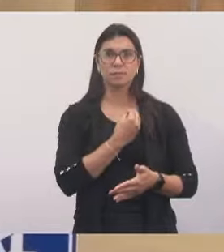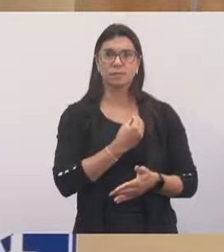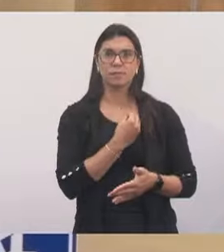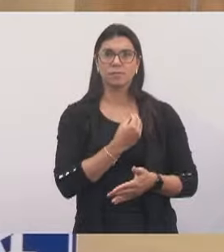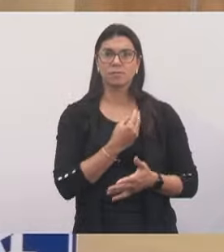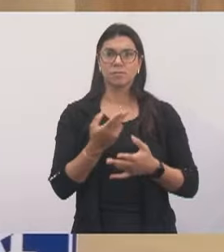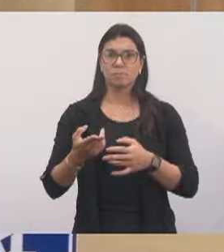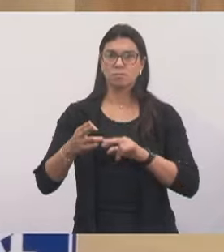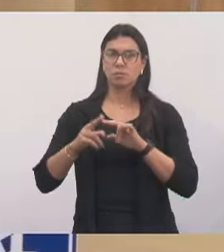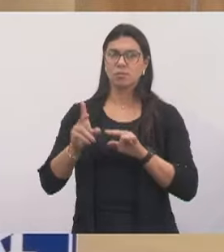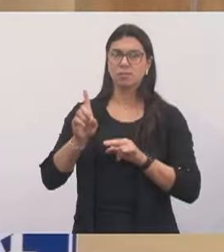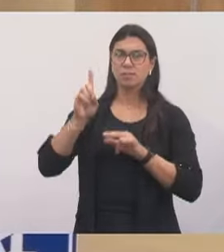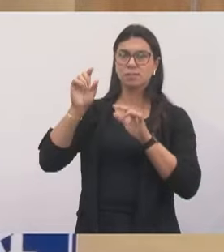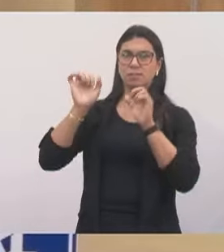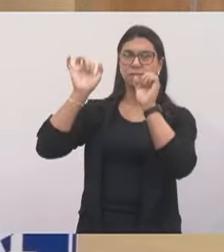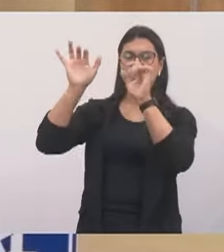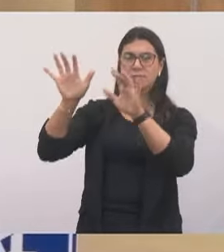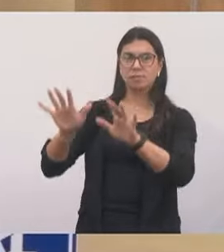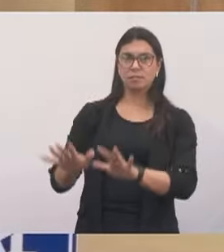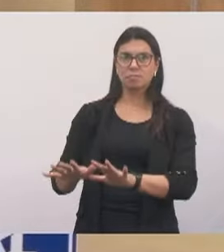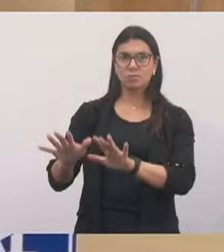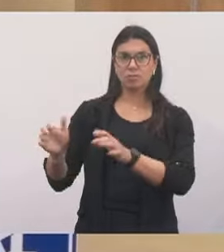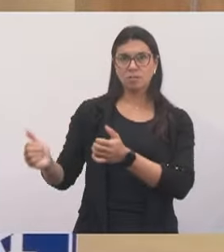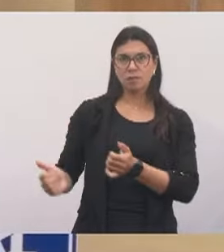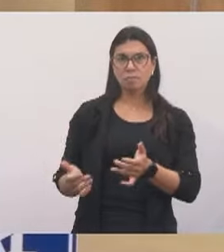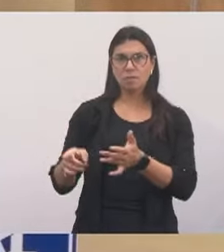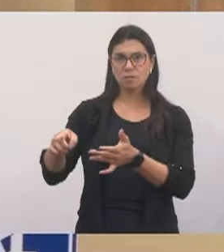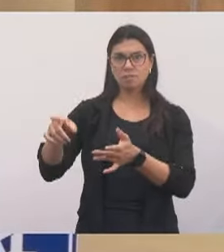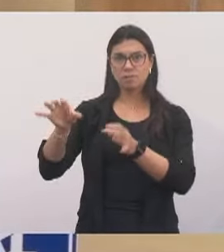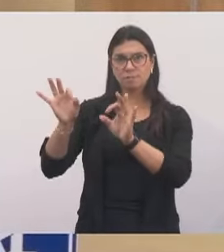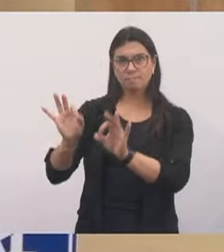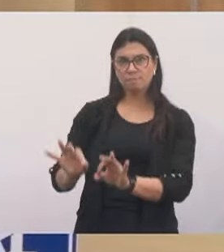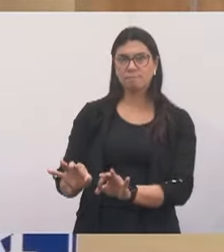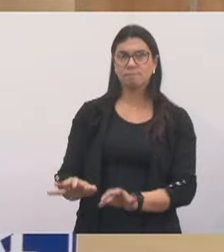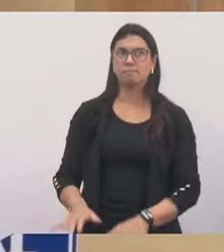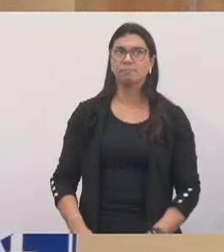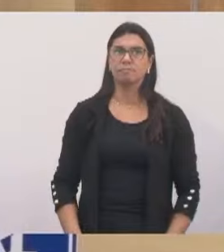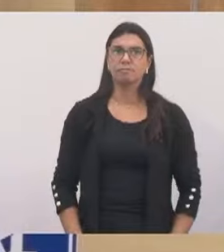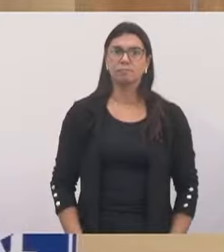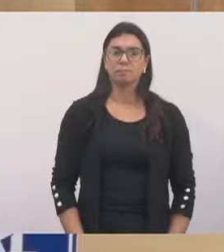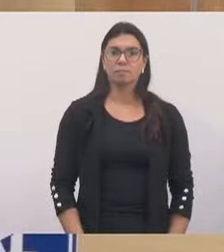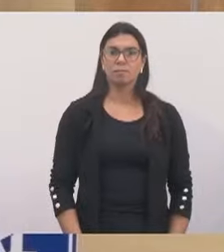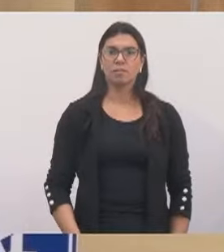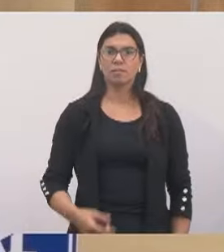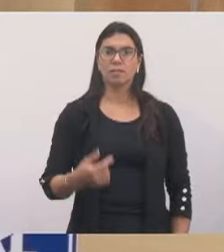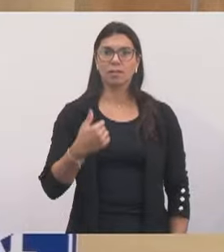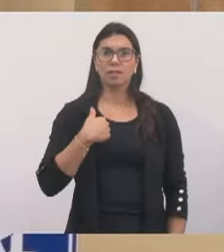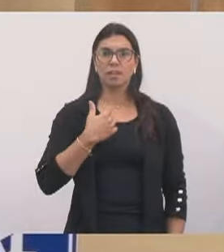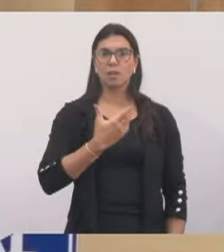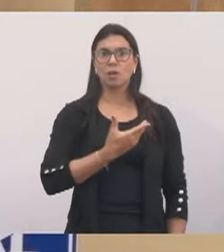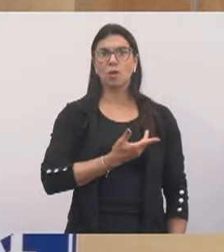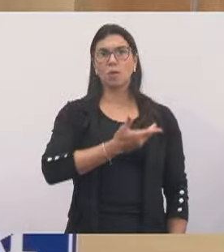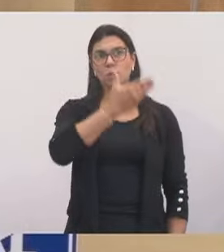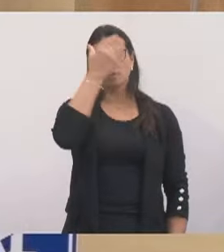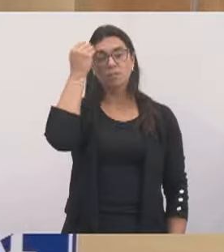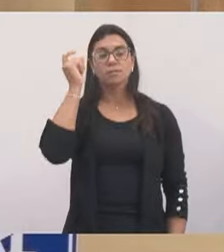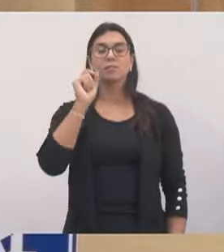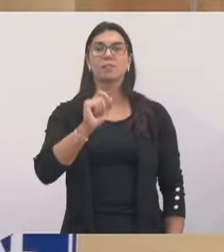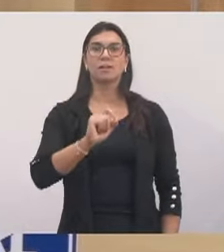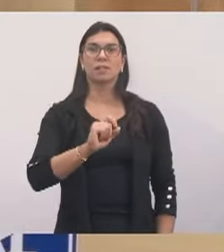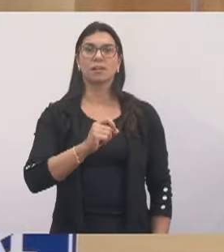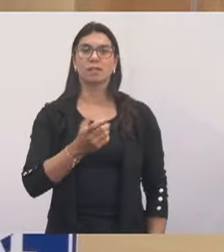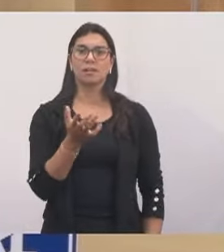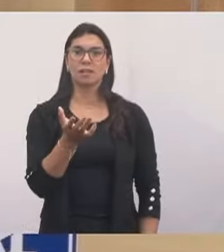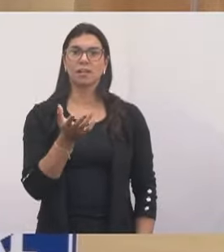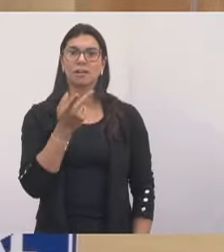Então, que Deus te abençoe no caminho que você se prontificar a seguir. E eu estava me esquecendo que quero só